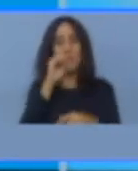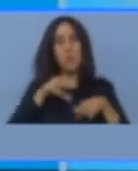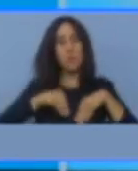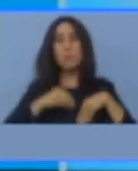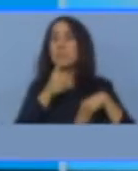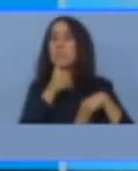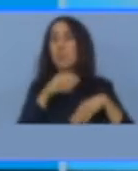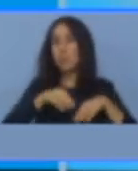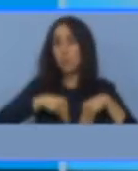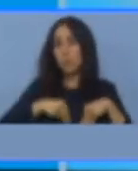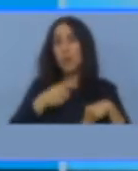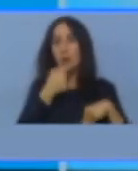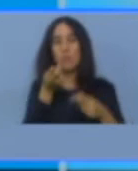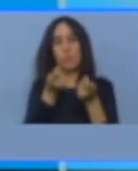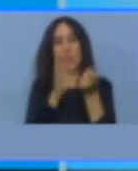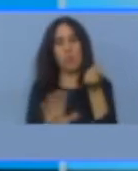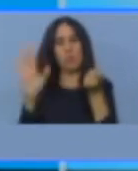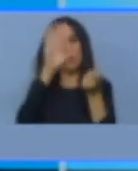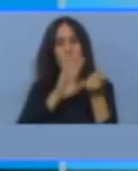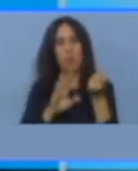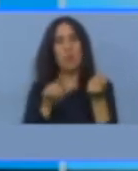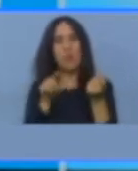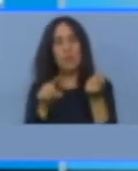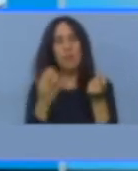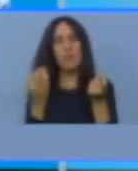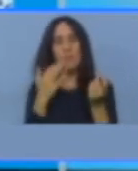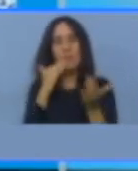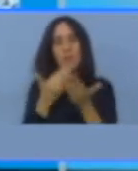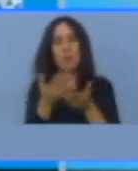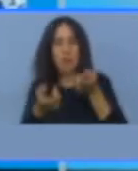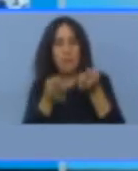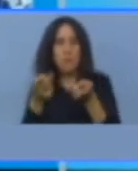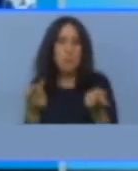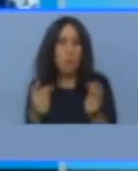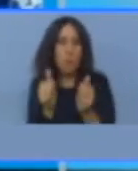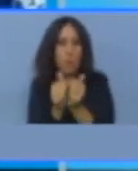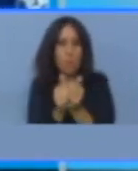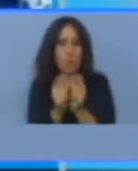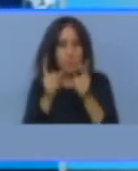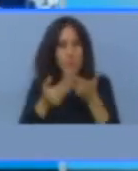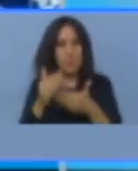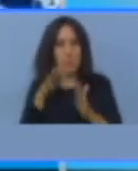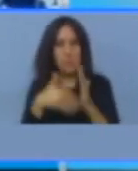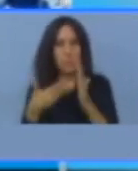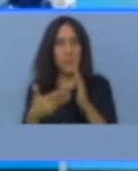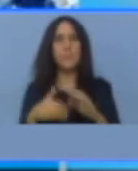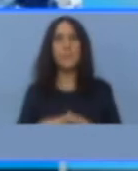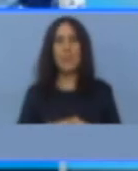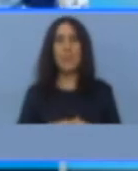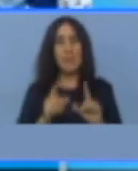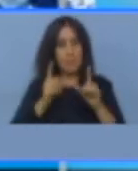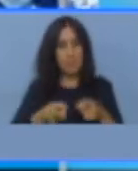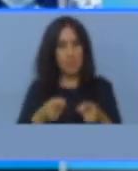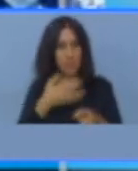assumir, com uma coordenação nacional que faça a avaliação ou que acompanhe a implementação desse plano. Acreditem nessa implementação